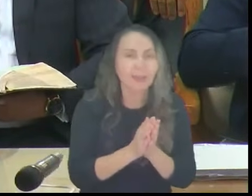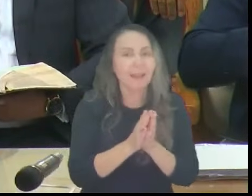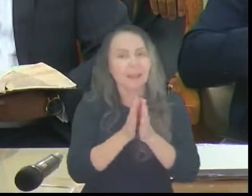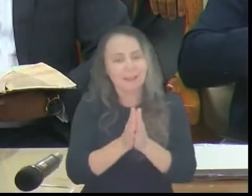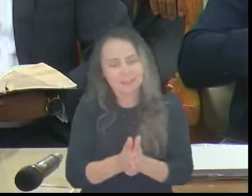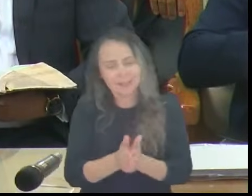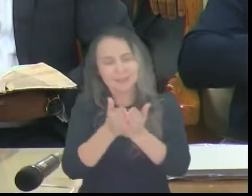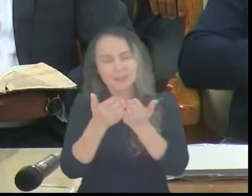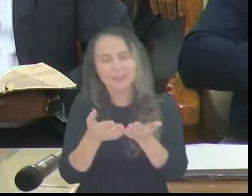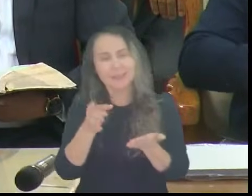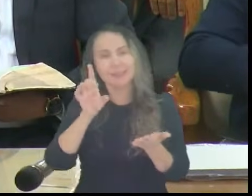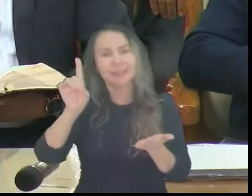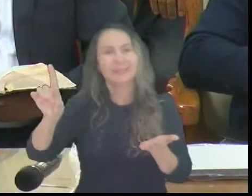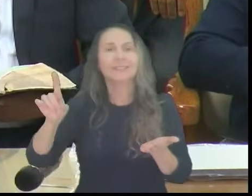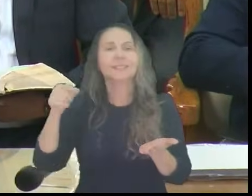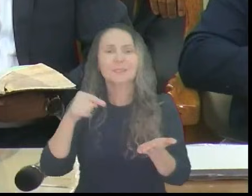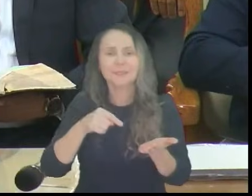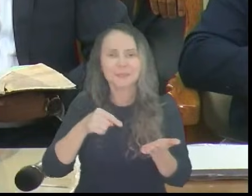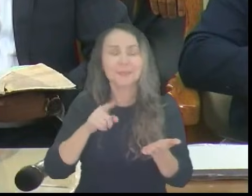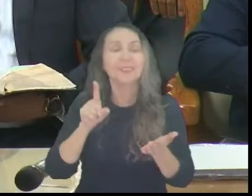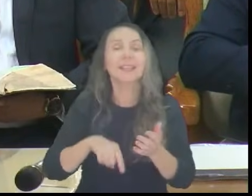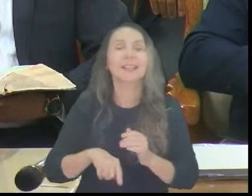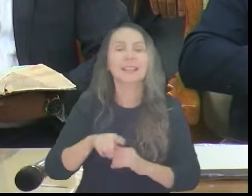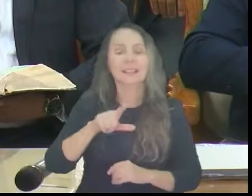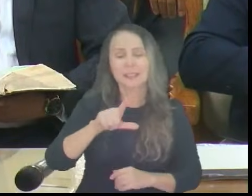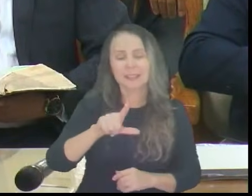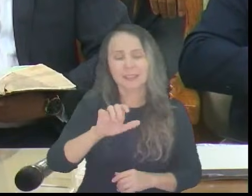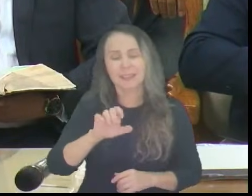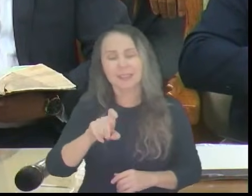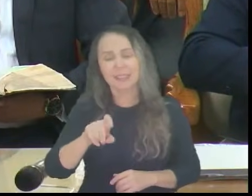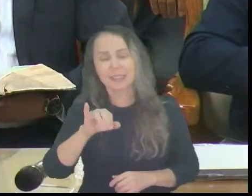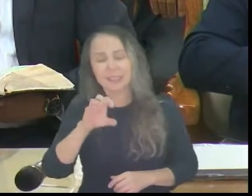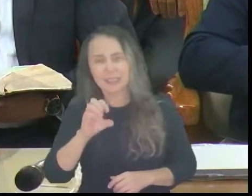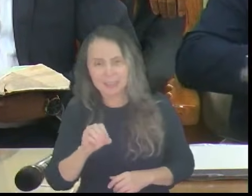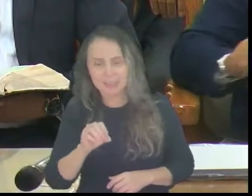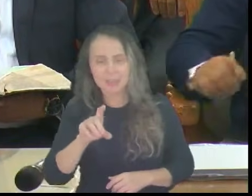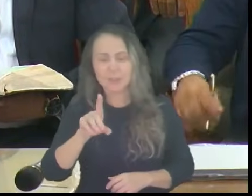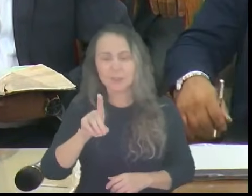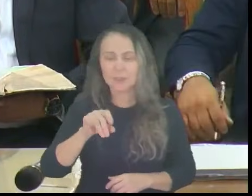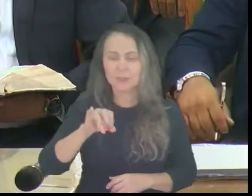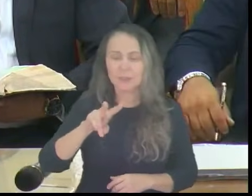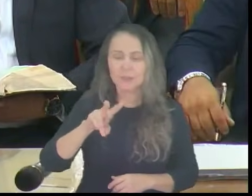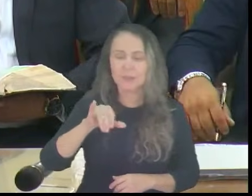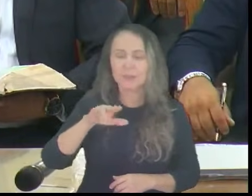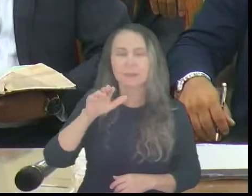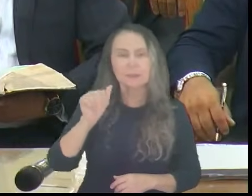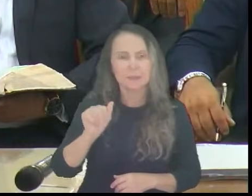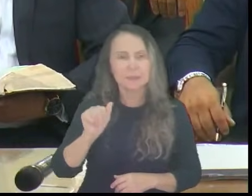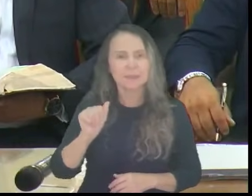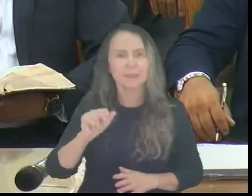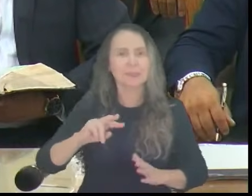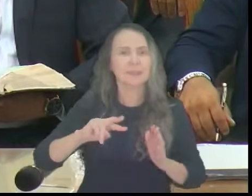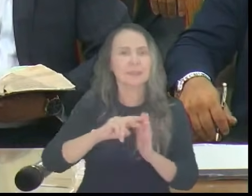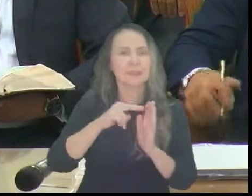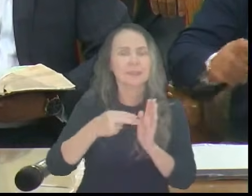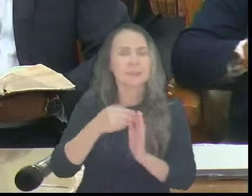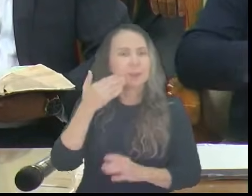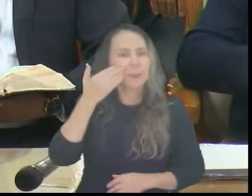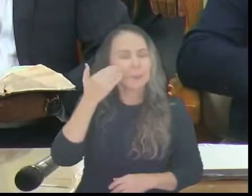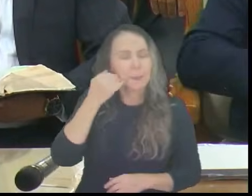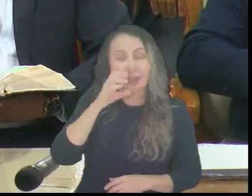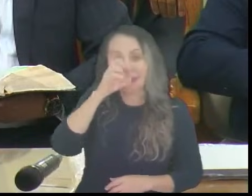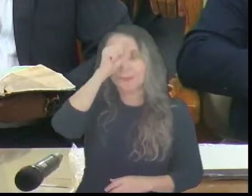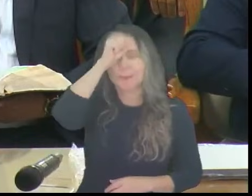as Escrituras, isso chama-se Lécio Divina em latim, que quer dizer lição divina.